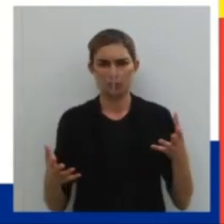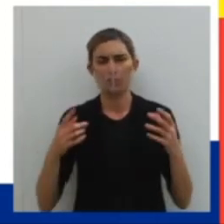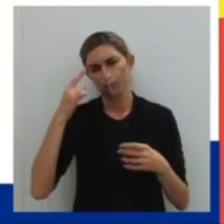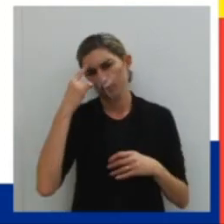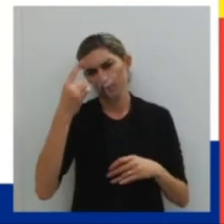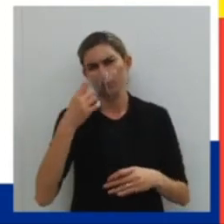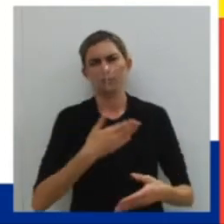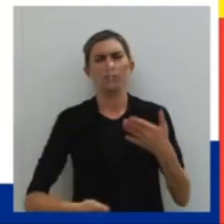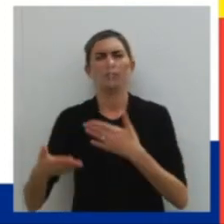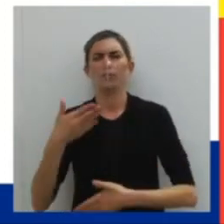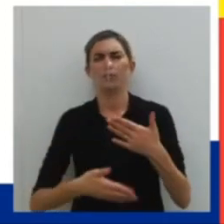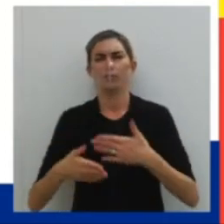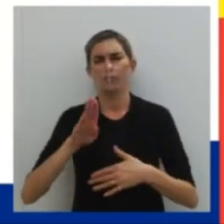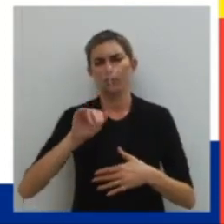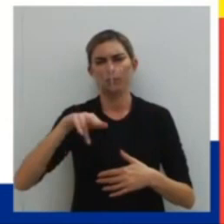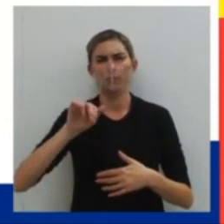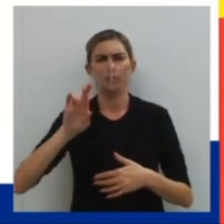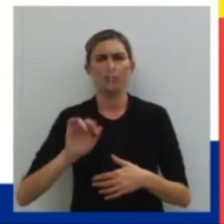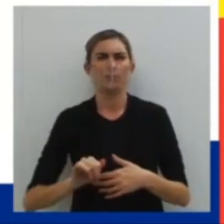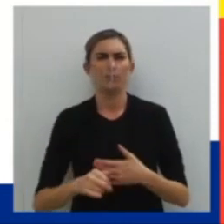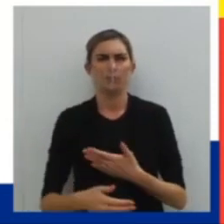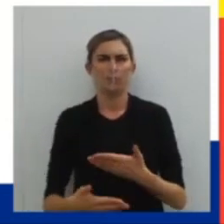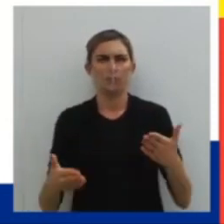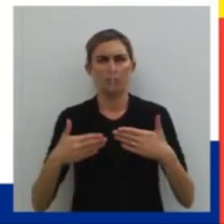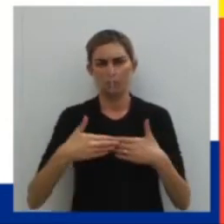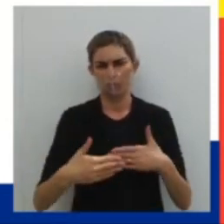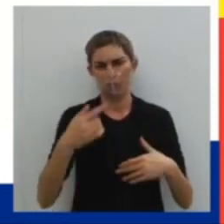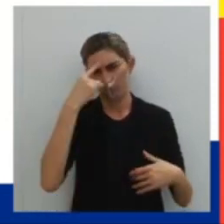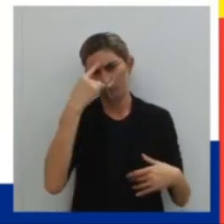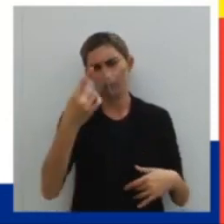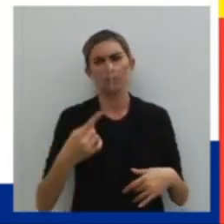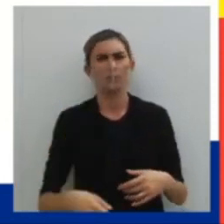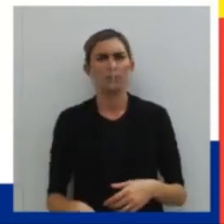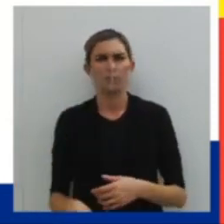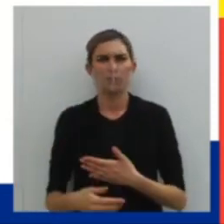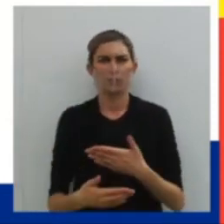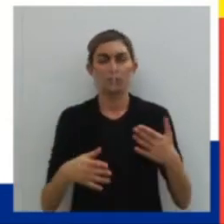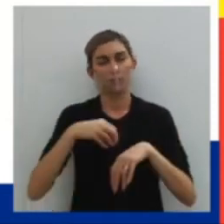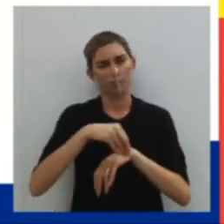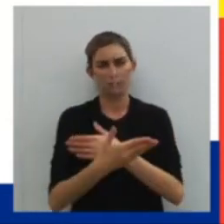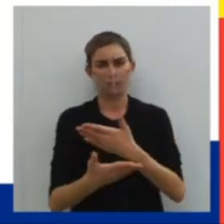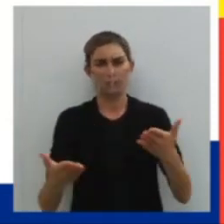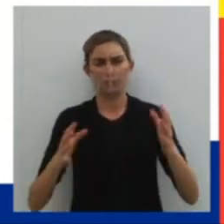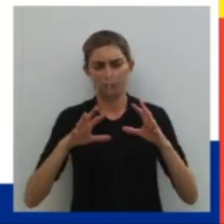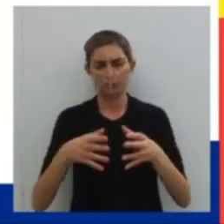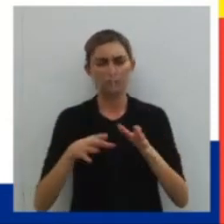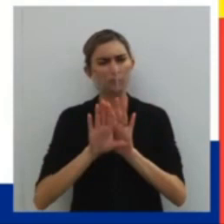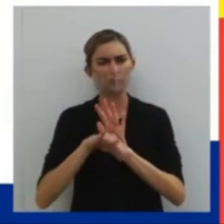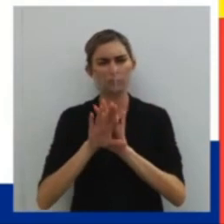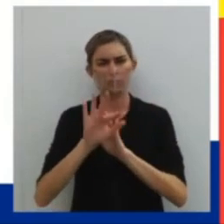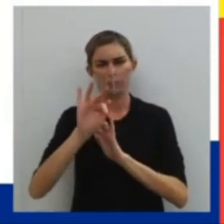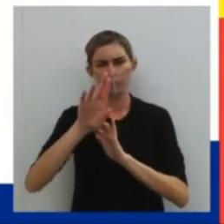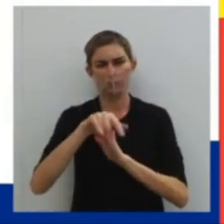ideia de relação binária, tá bom? A partir dessa ideia, eu quero trazer para você um conceito de